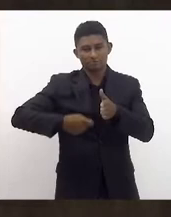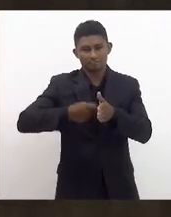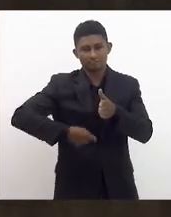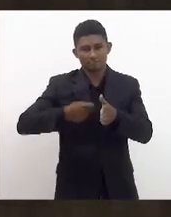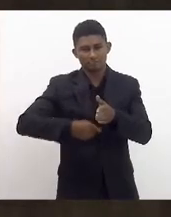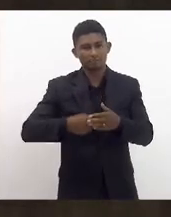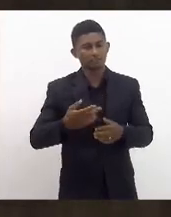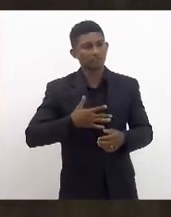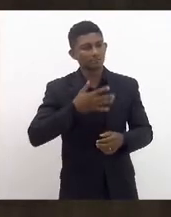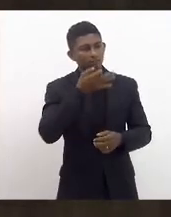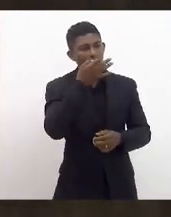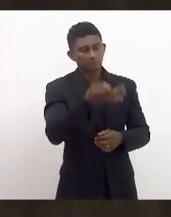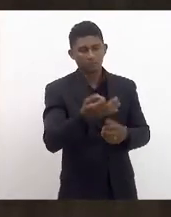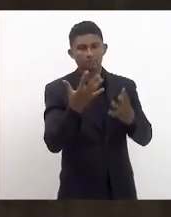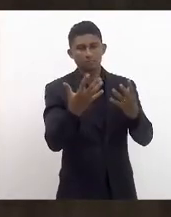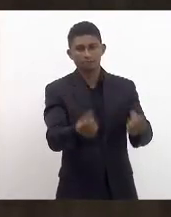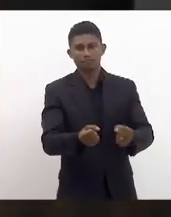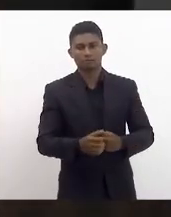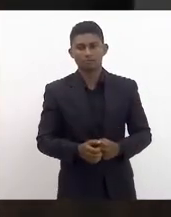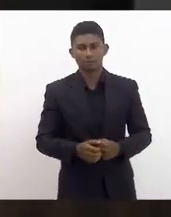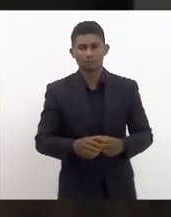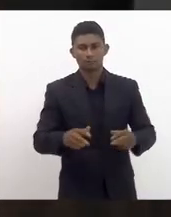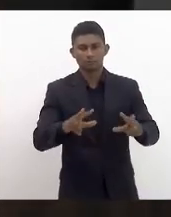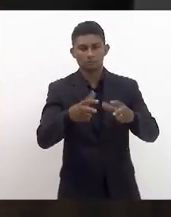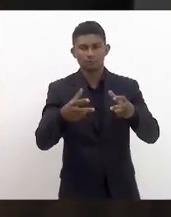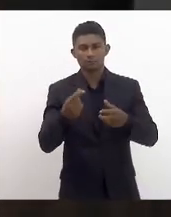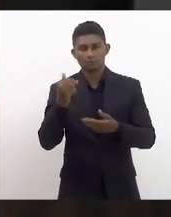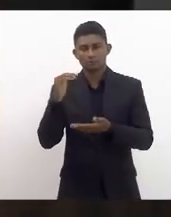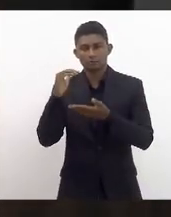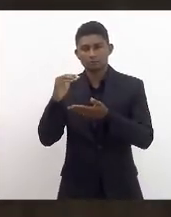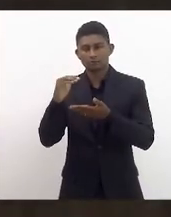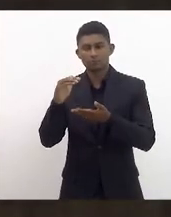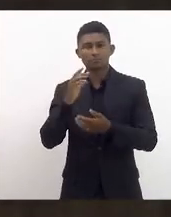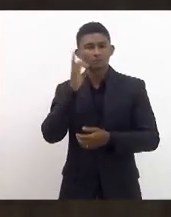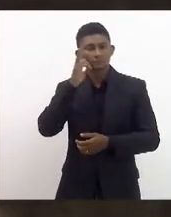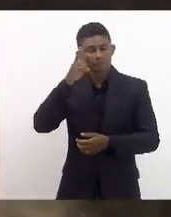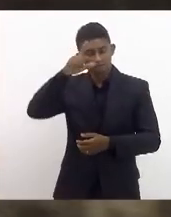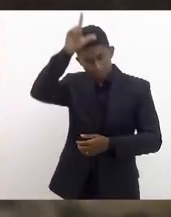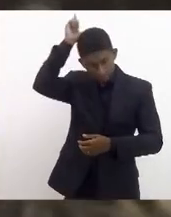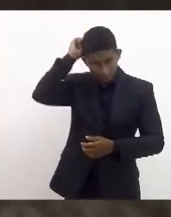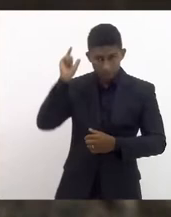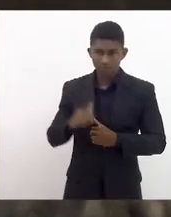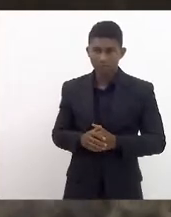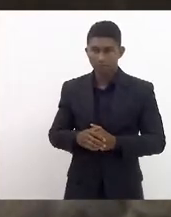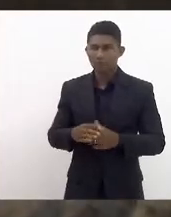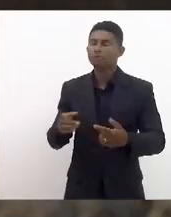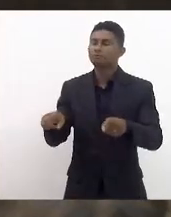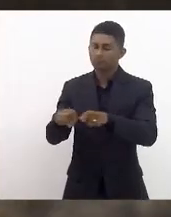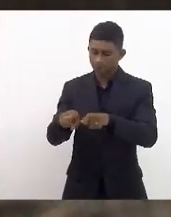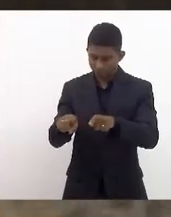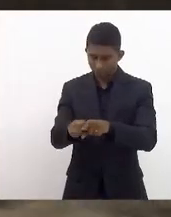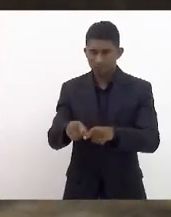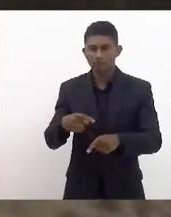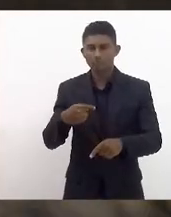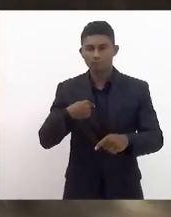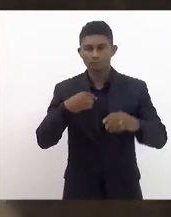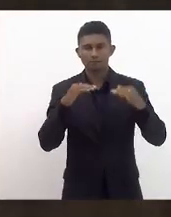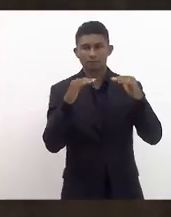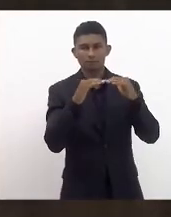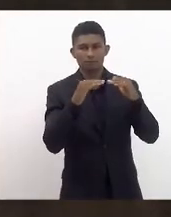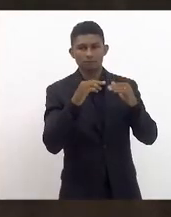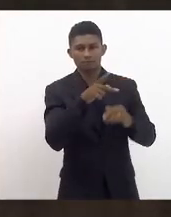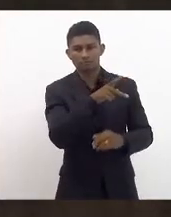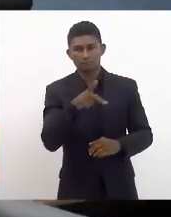é favorável. Pela Comissão de Orçamento, deputado Luiz Paulo. Também, no mérito, acompanho o presidente da